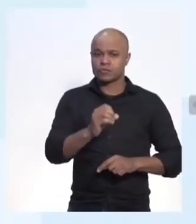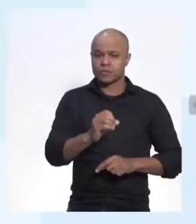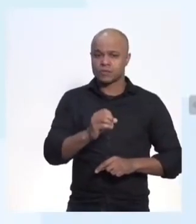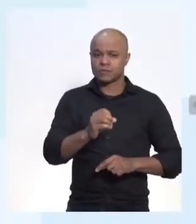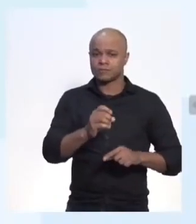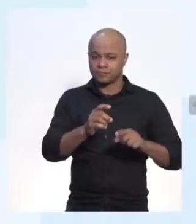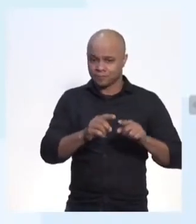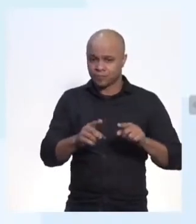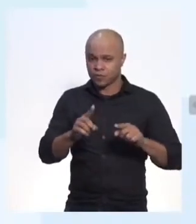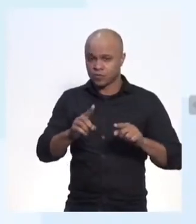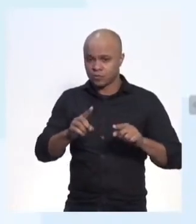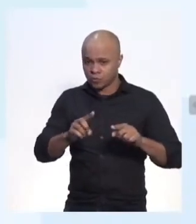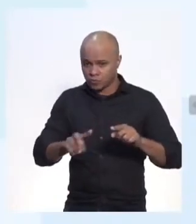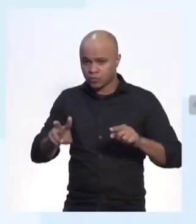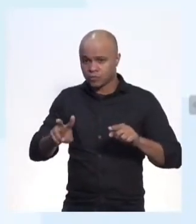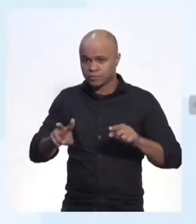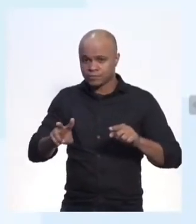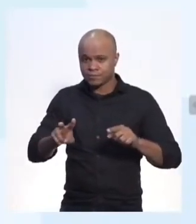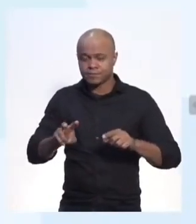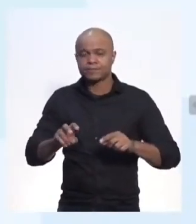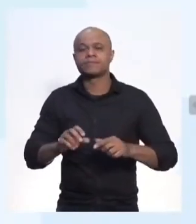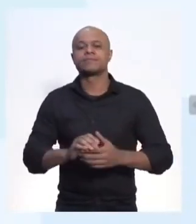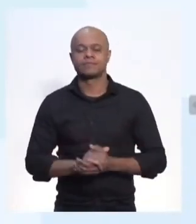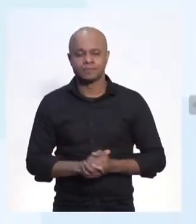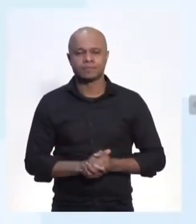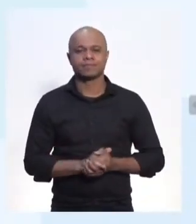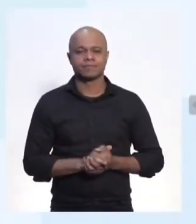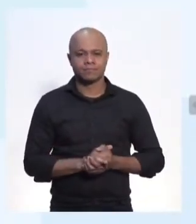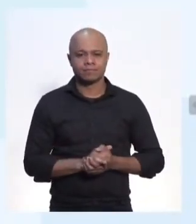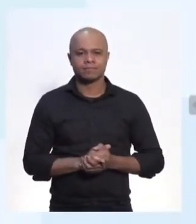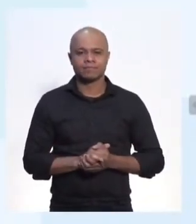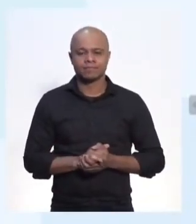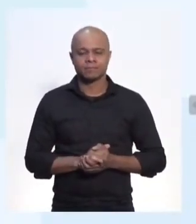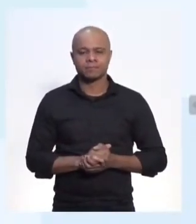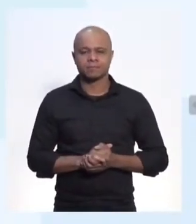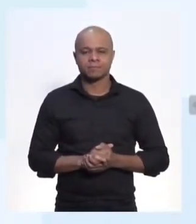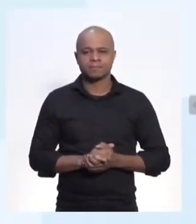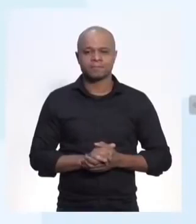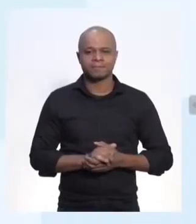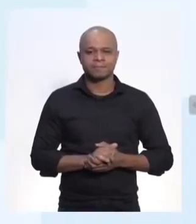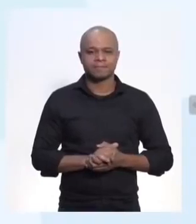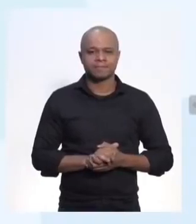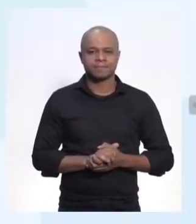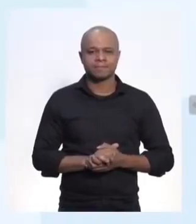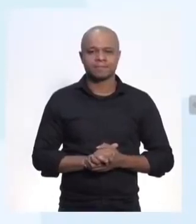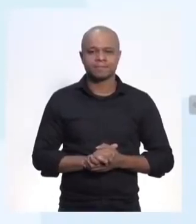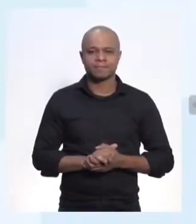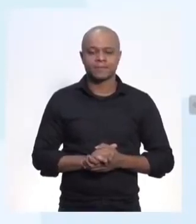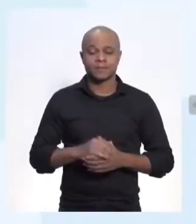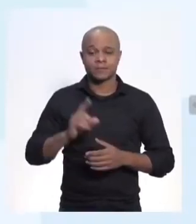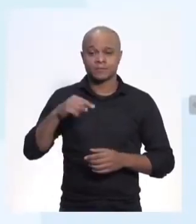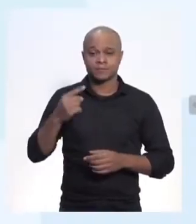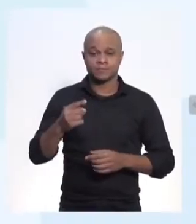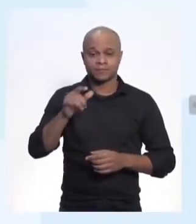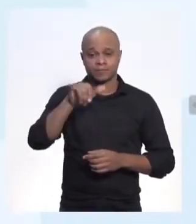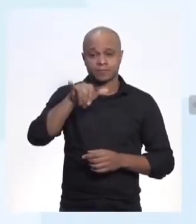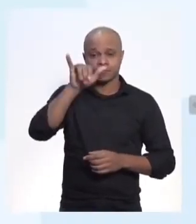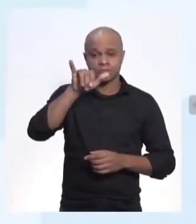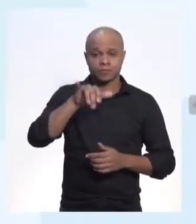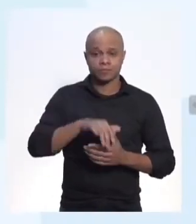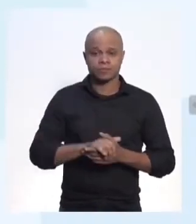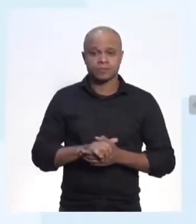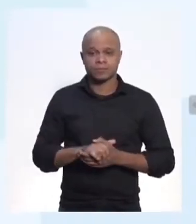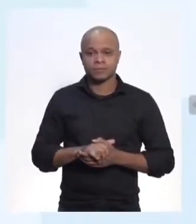para a direita e para a esquerda. O menos 2, o menos 1, o 0, 1 e o 2. Aí eu marquei no eixo y, com o mesmo